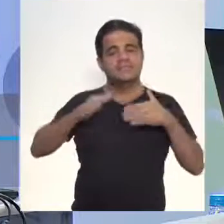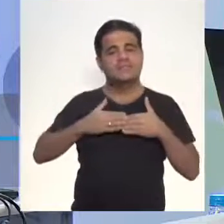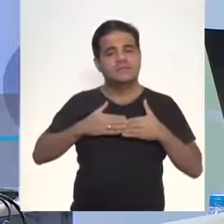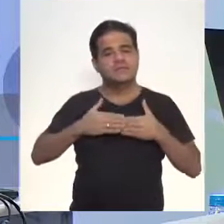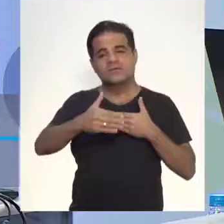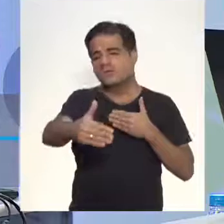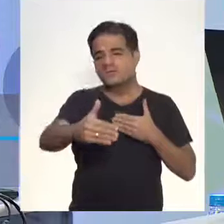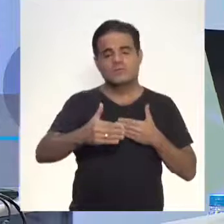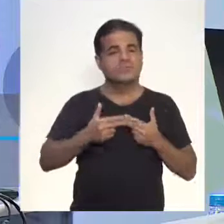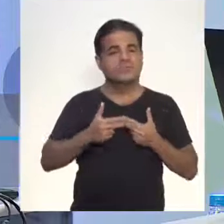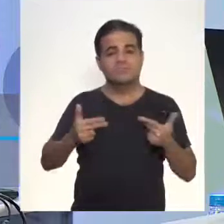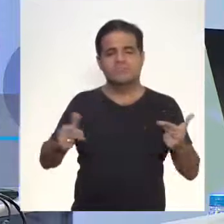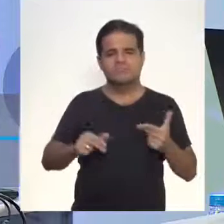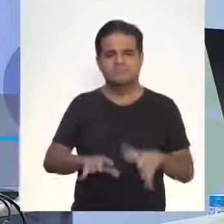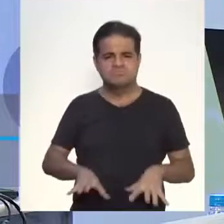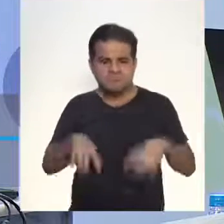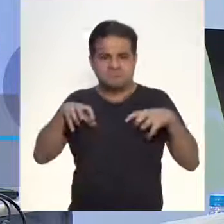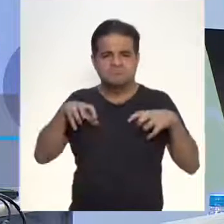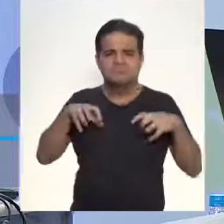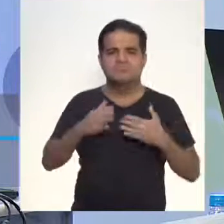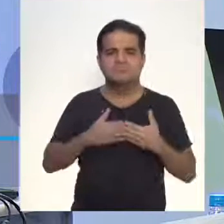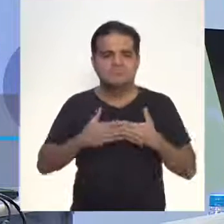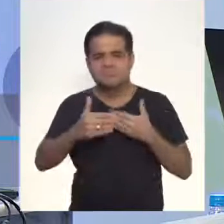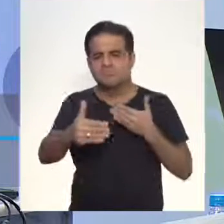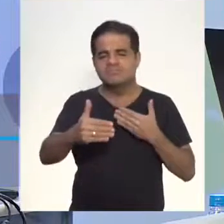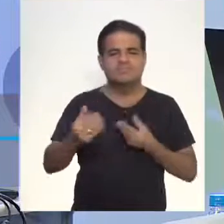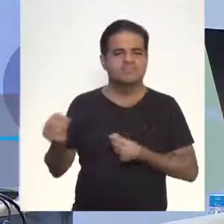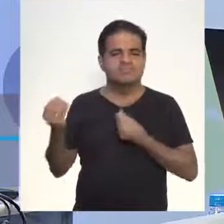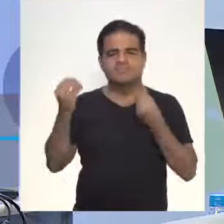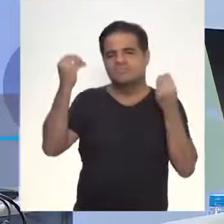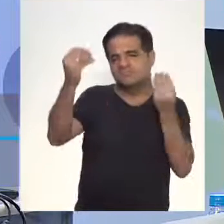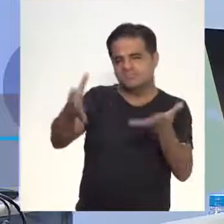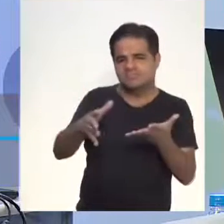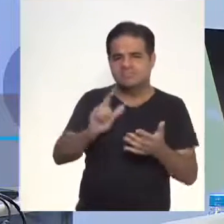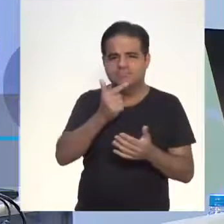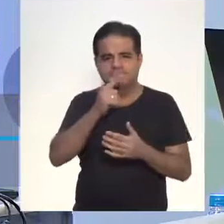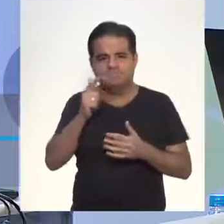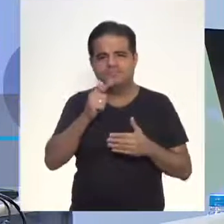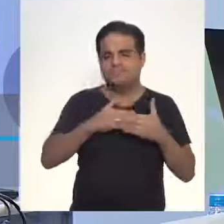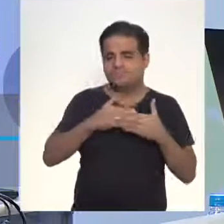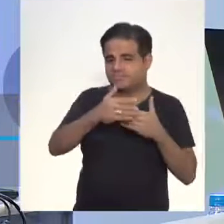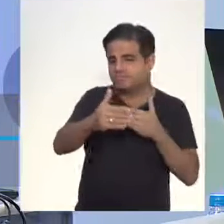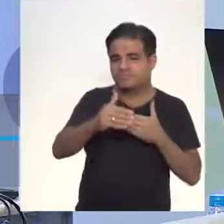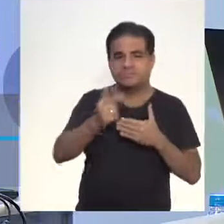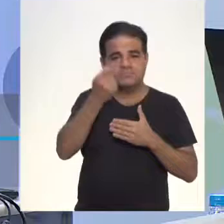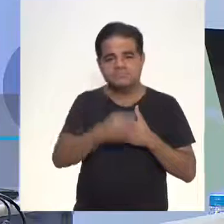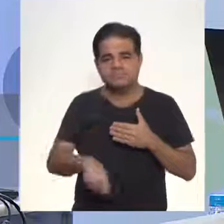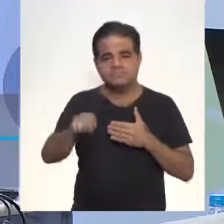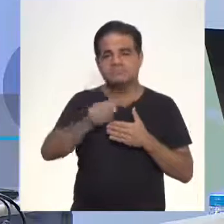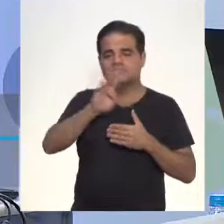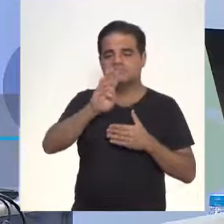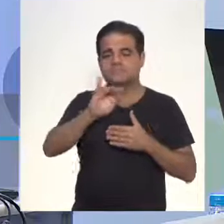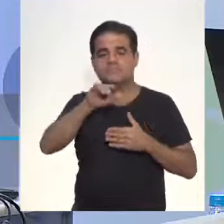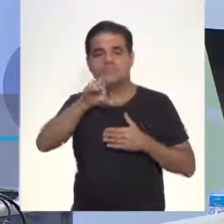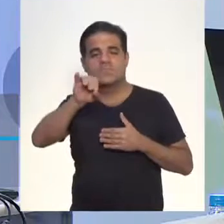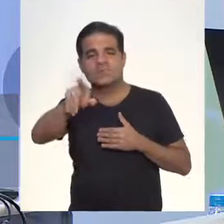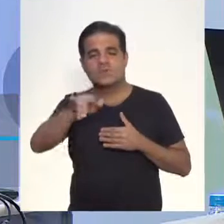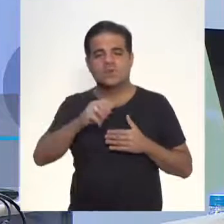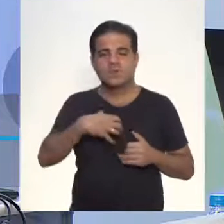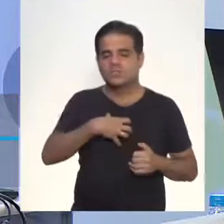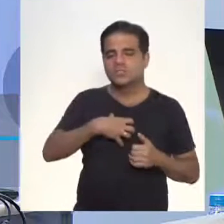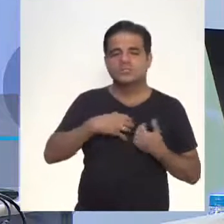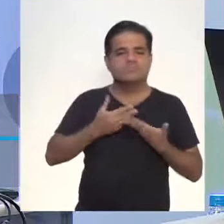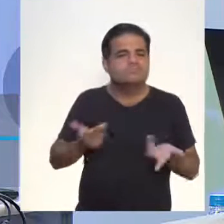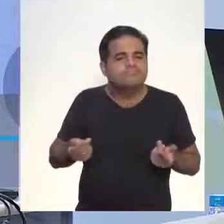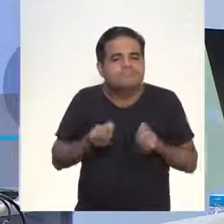algo, um monstro, uma fera, né? Algo que não tem racionalidade, mas não necessariamente biológico, né? De uma forma assim,